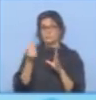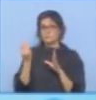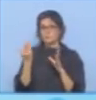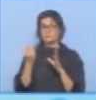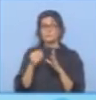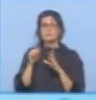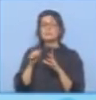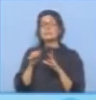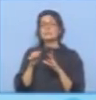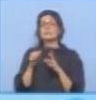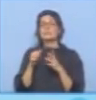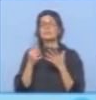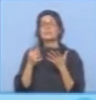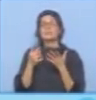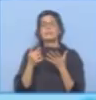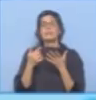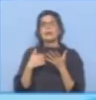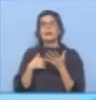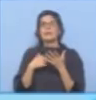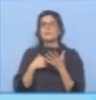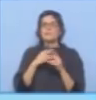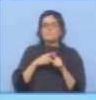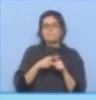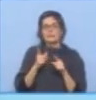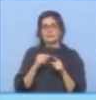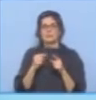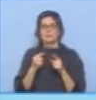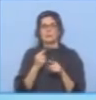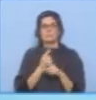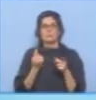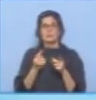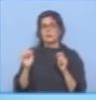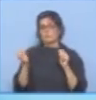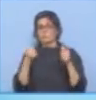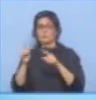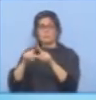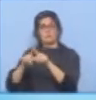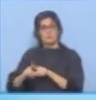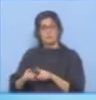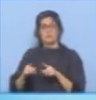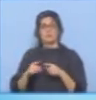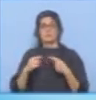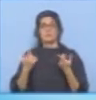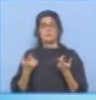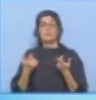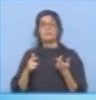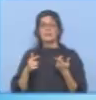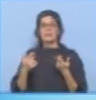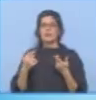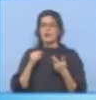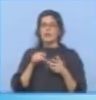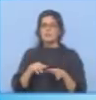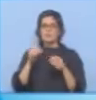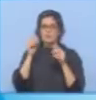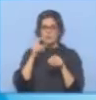porque encontramos de outras dioceses, neste caso, não é? E outros movimentos também de outras dioceses, e há assim um momento, e com os bispos que